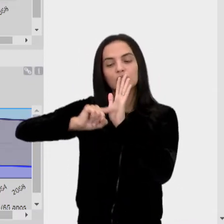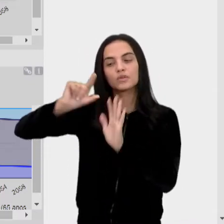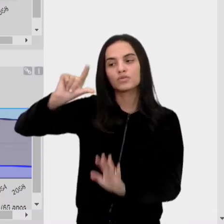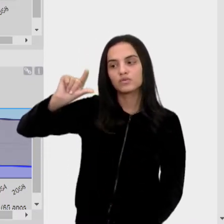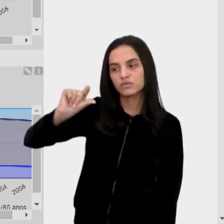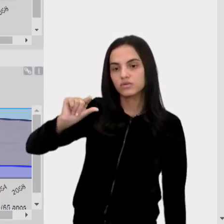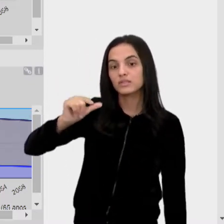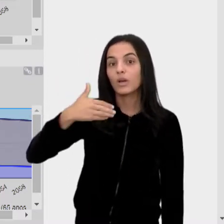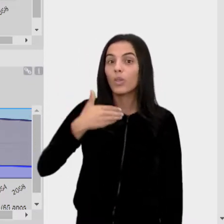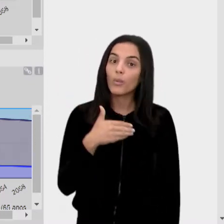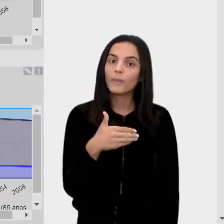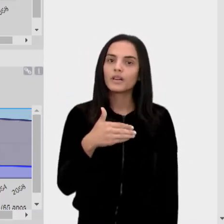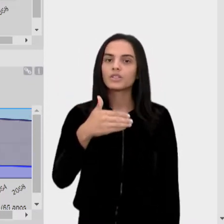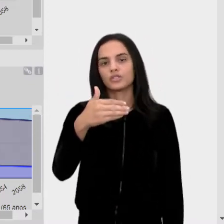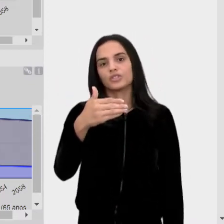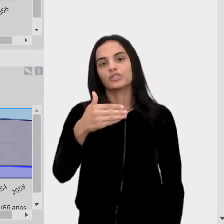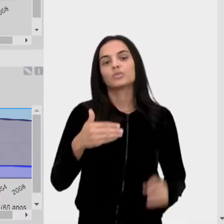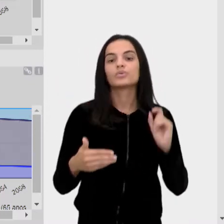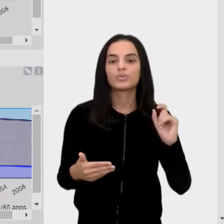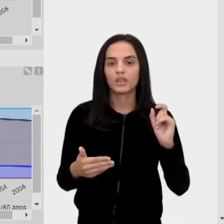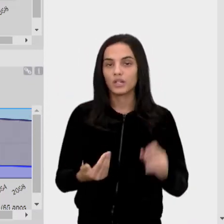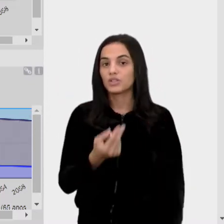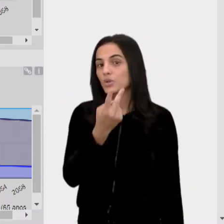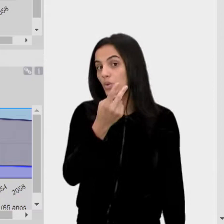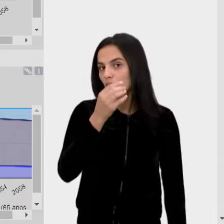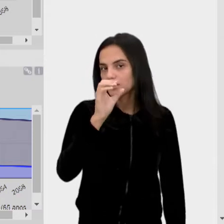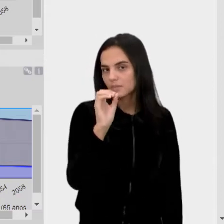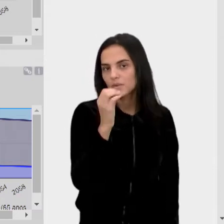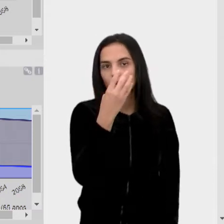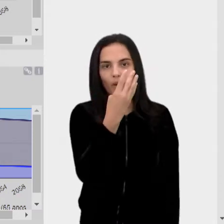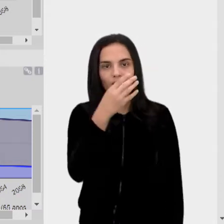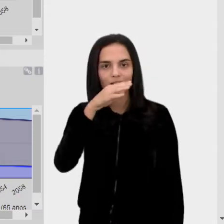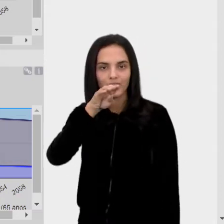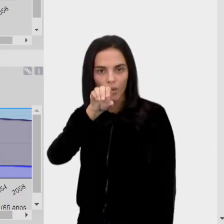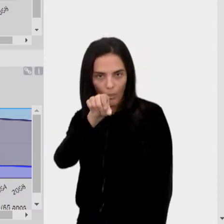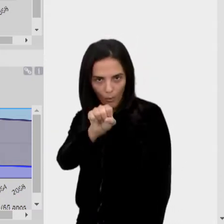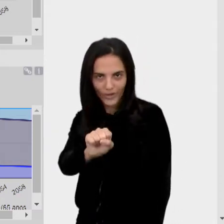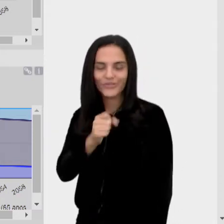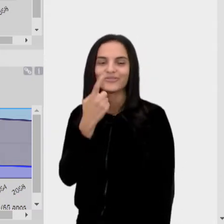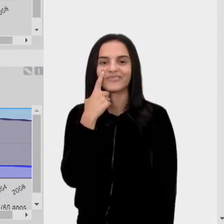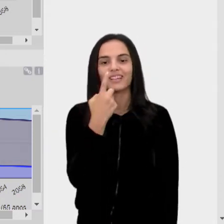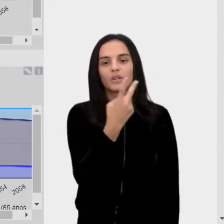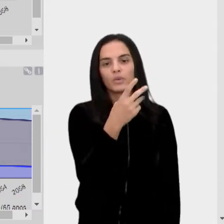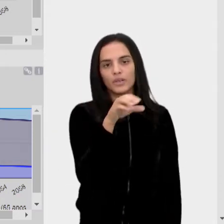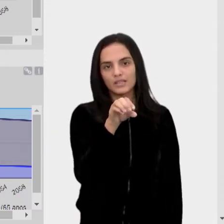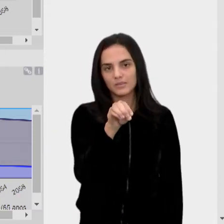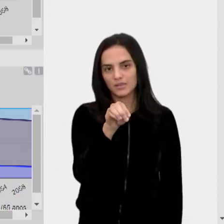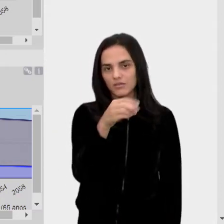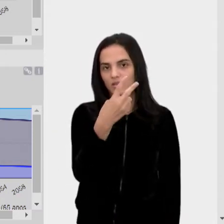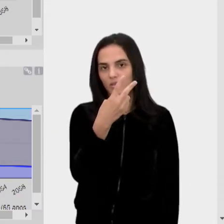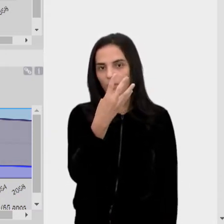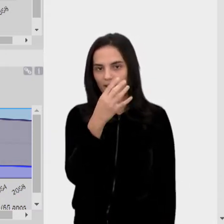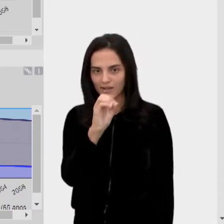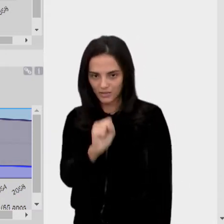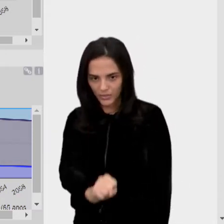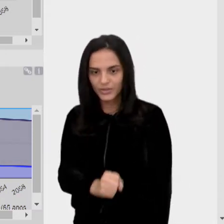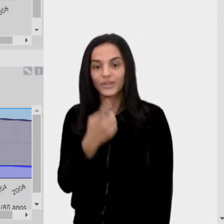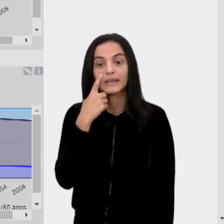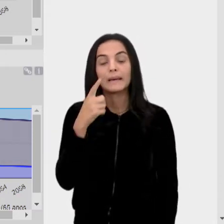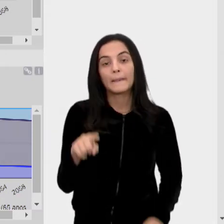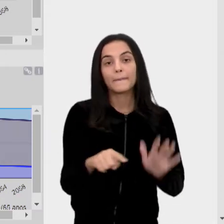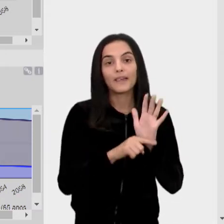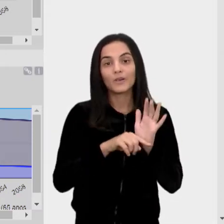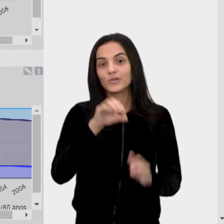a partir de 2048, né? Então, vamos lá, 2048, né? Vamos colocar, ó,